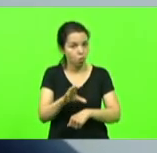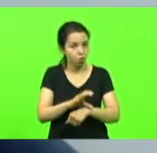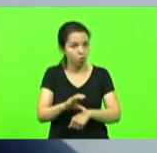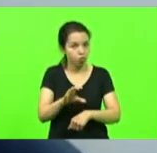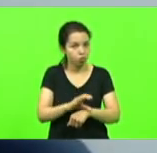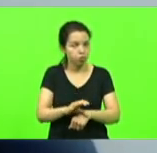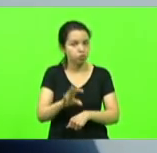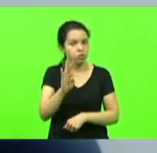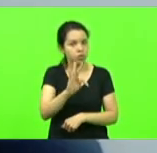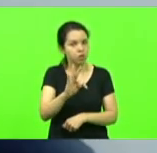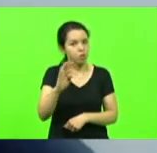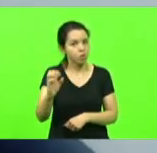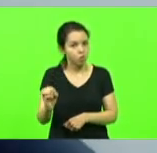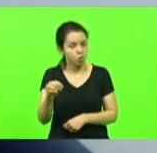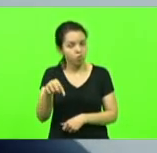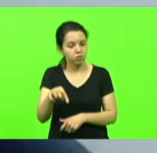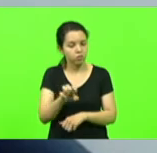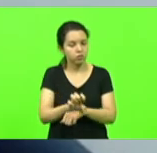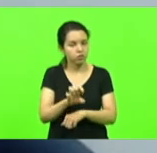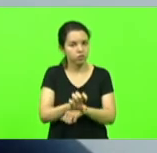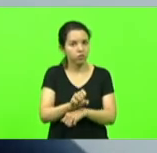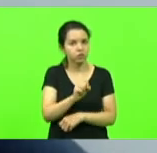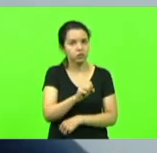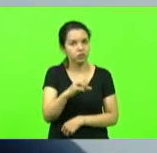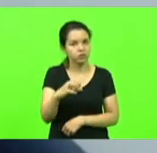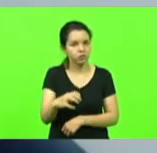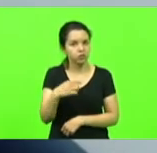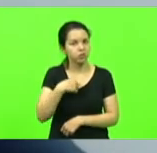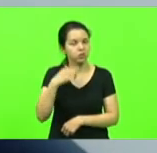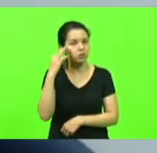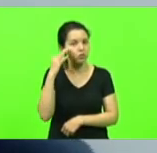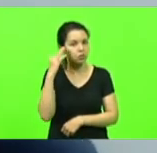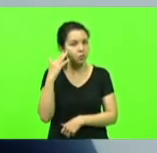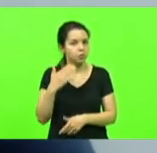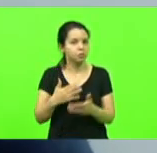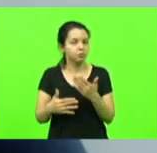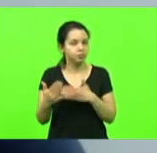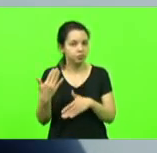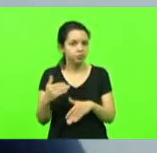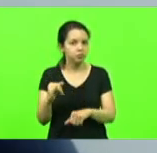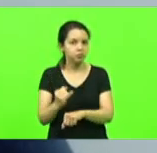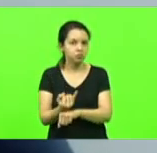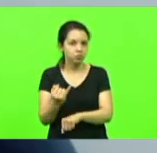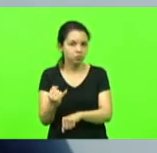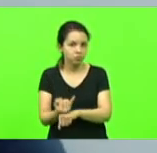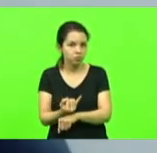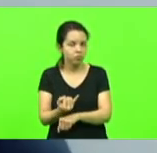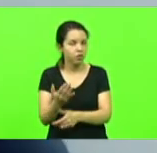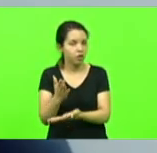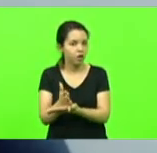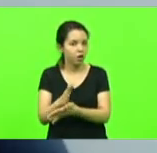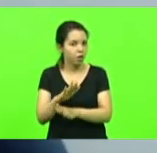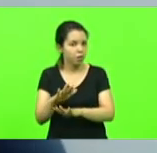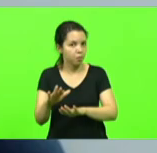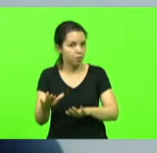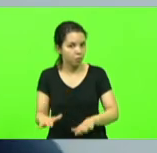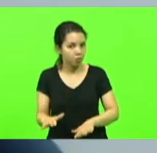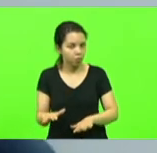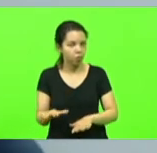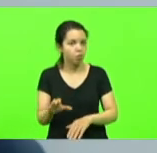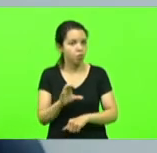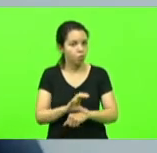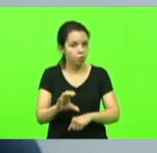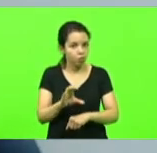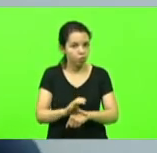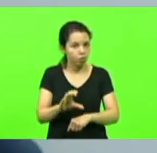de Santa Catarina, pelo meu entendimento, nós tínhamos em Joinville, não temos mais, então nem o curso nós temos aqui dentro do